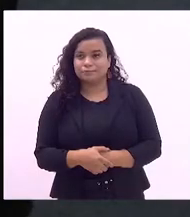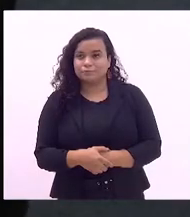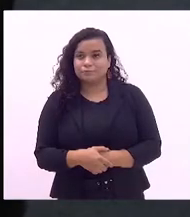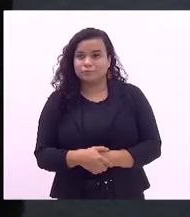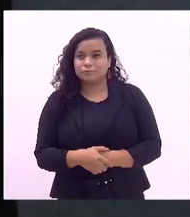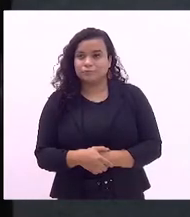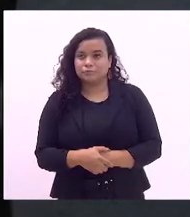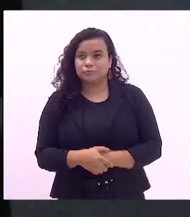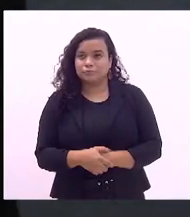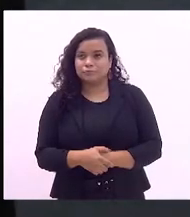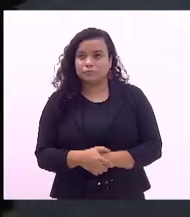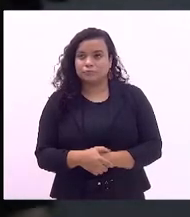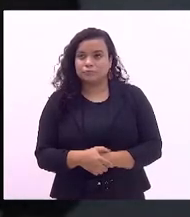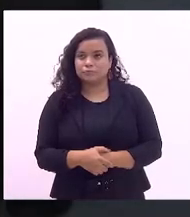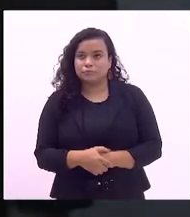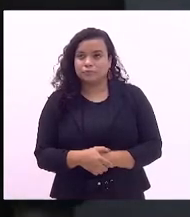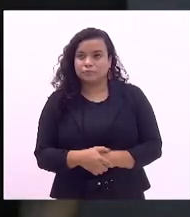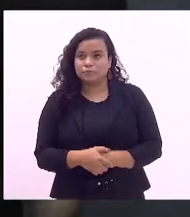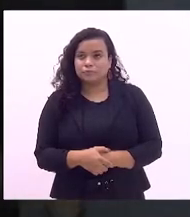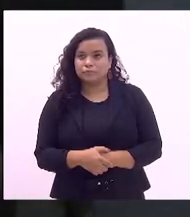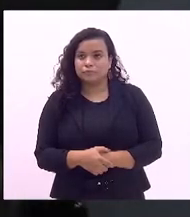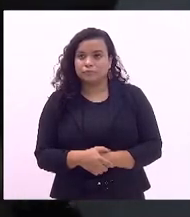E aí